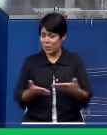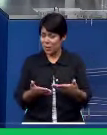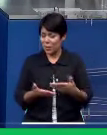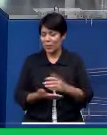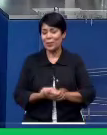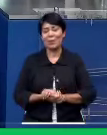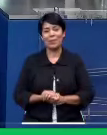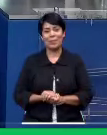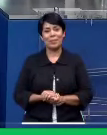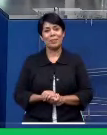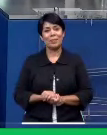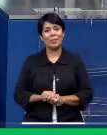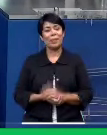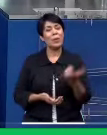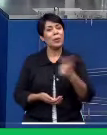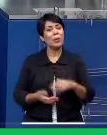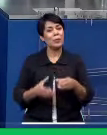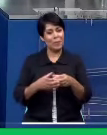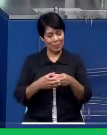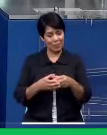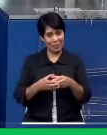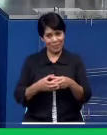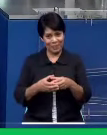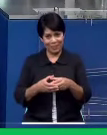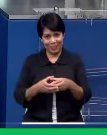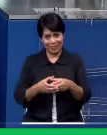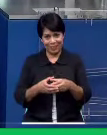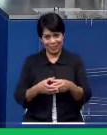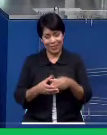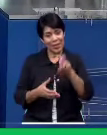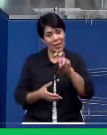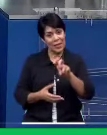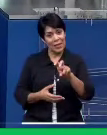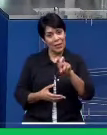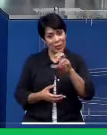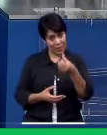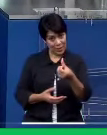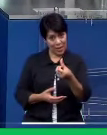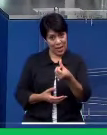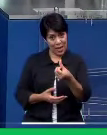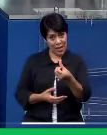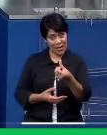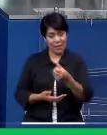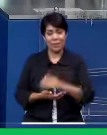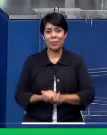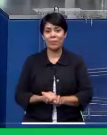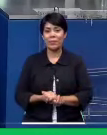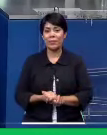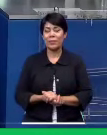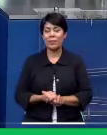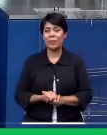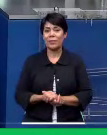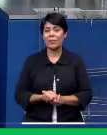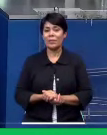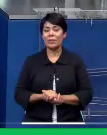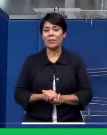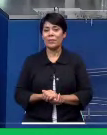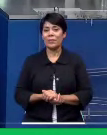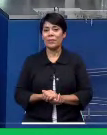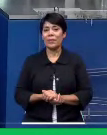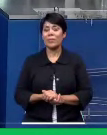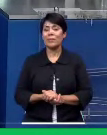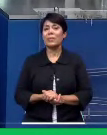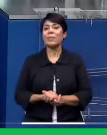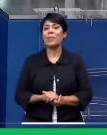4, 5 ou 6 números. Mais uma bola sorteada, é 56. Essa é a Mega Semana